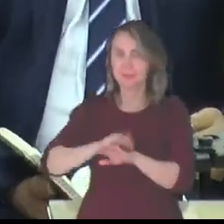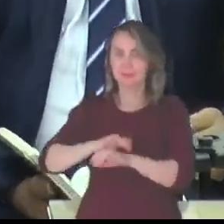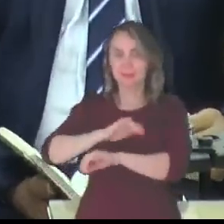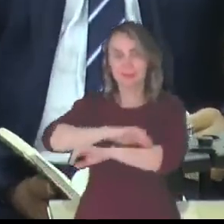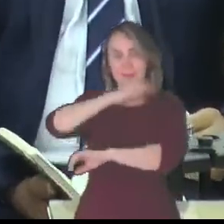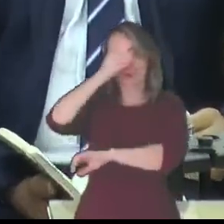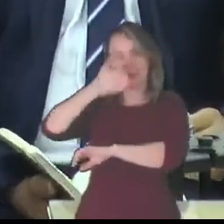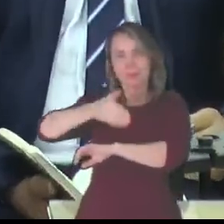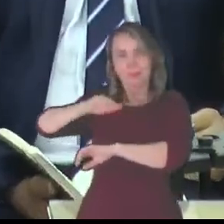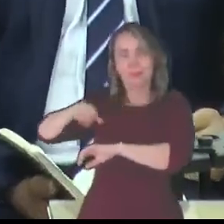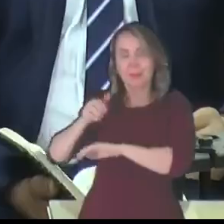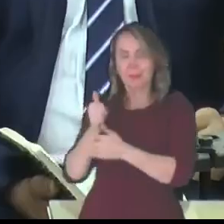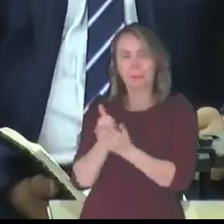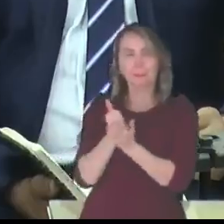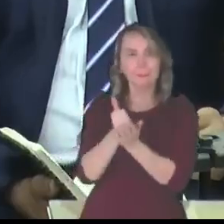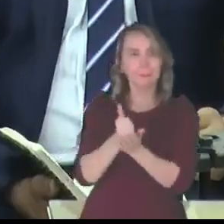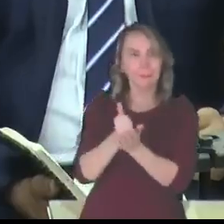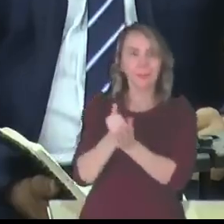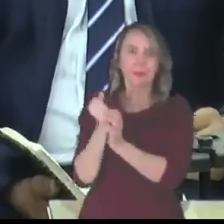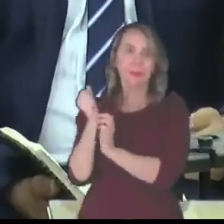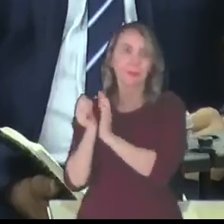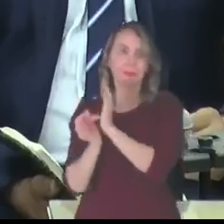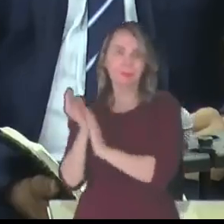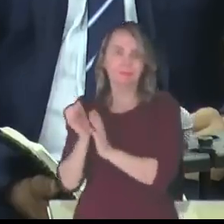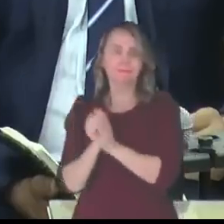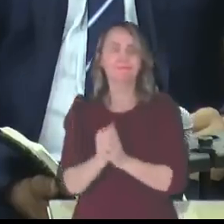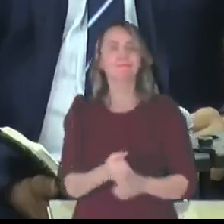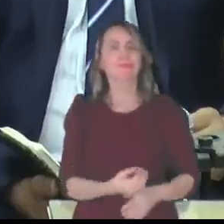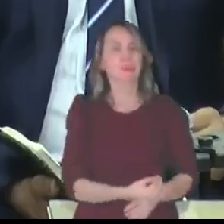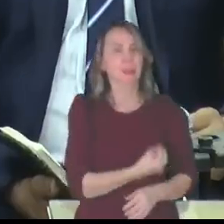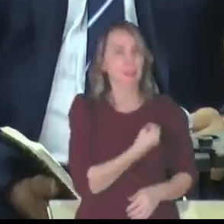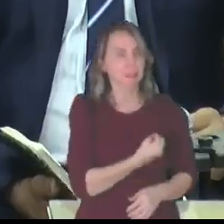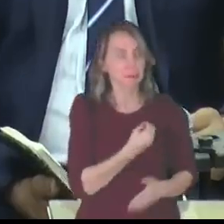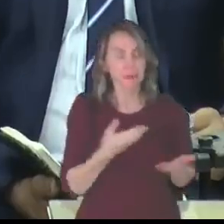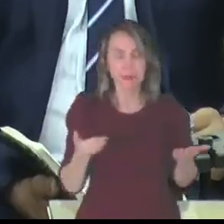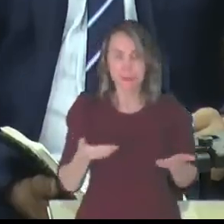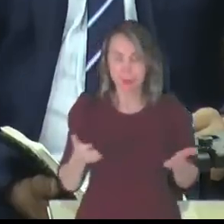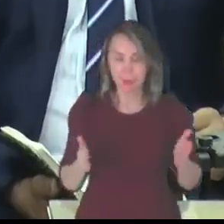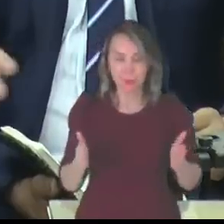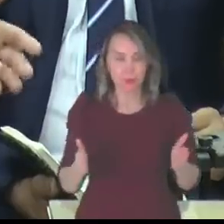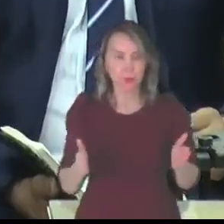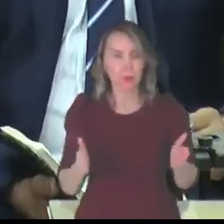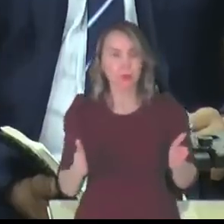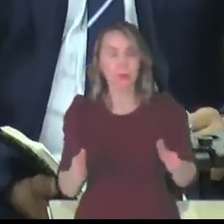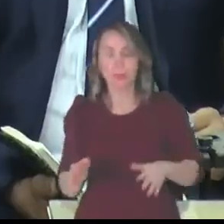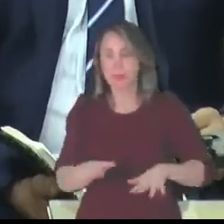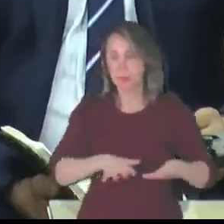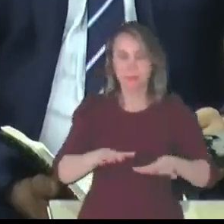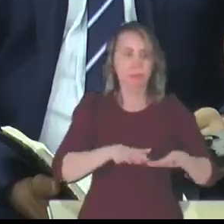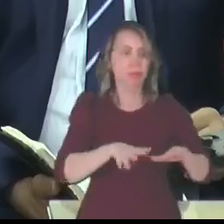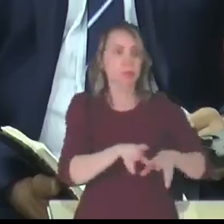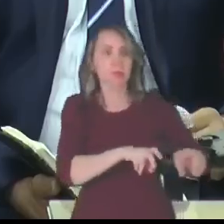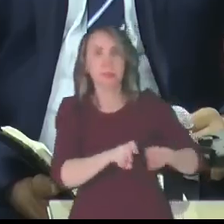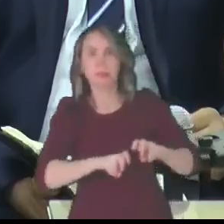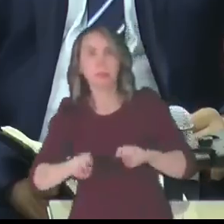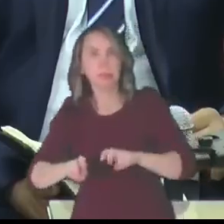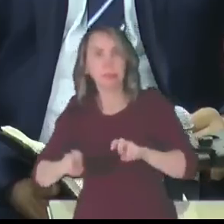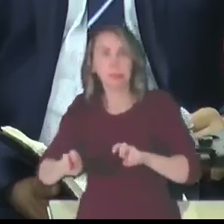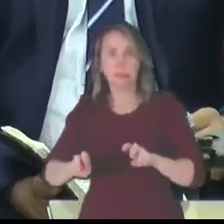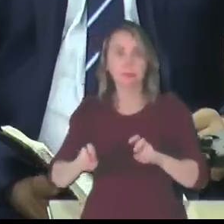o povo tem uma vida muito agitada não é como antigamente antigamente